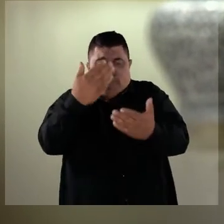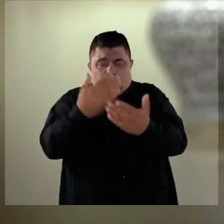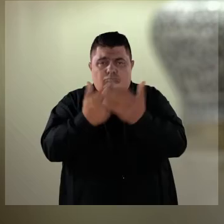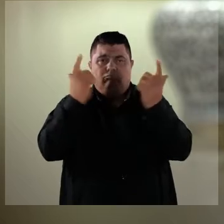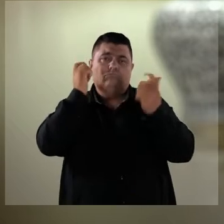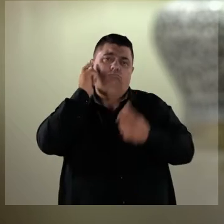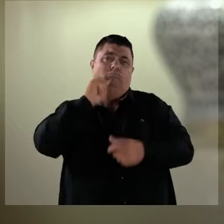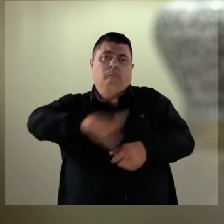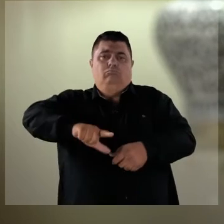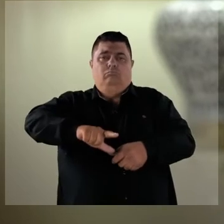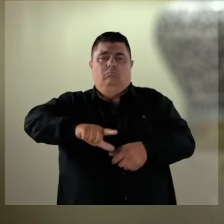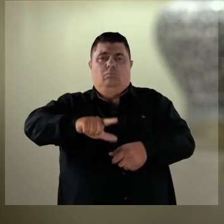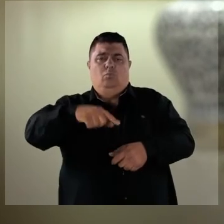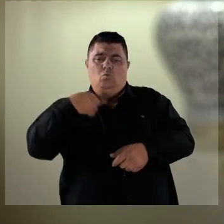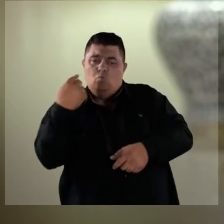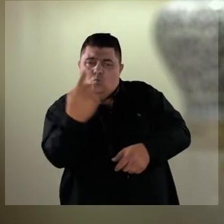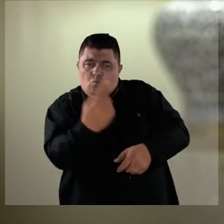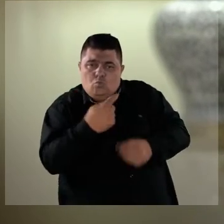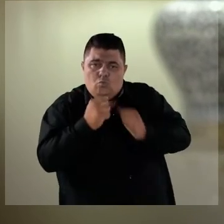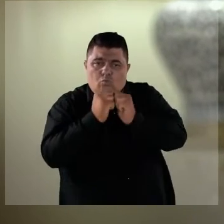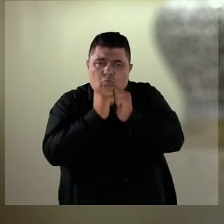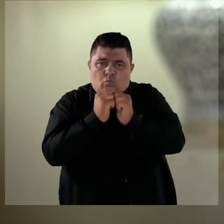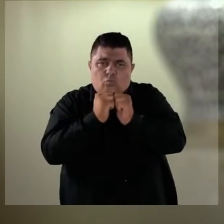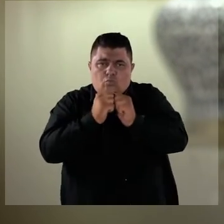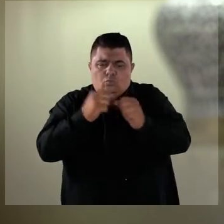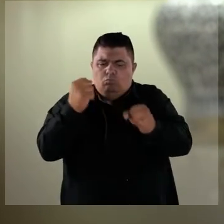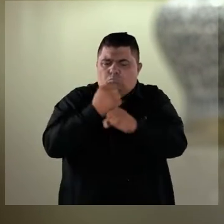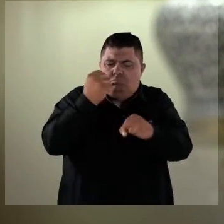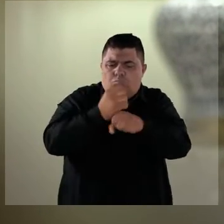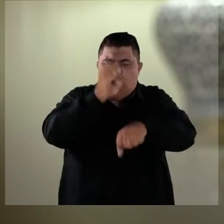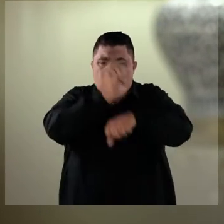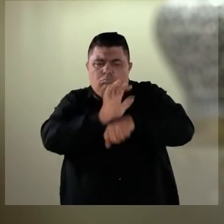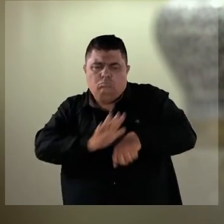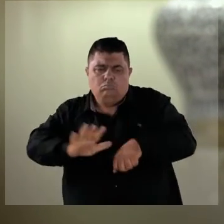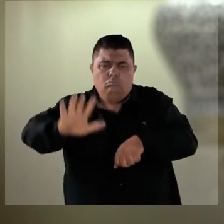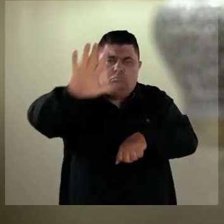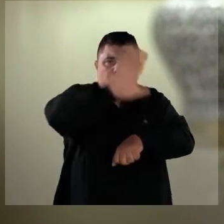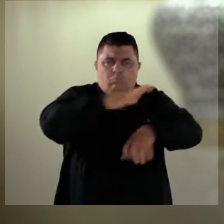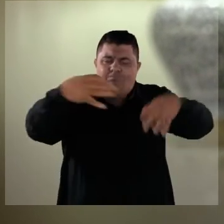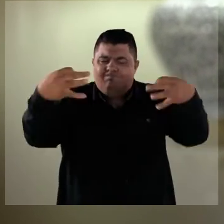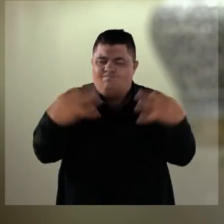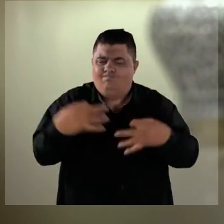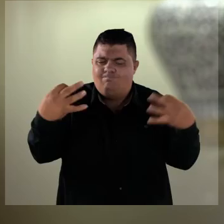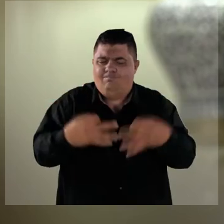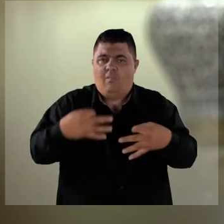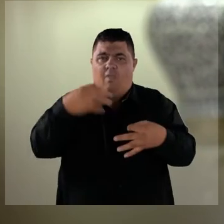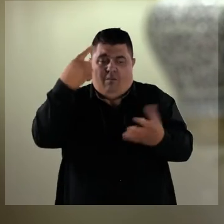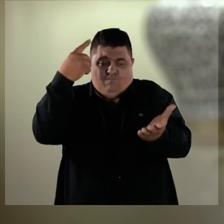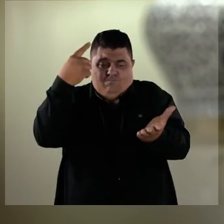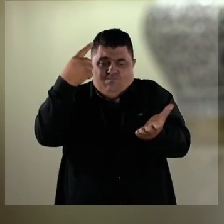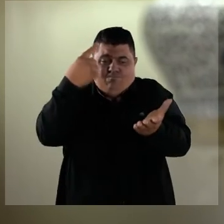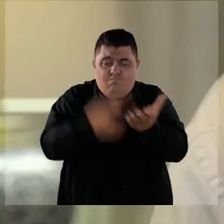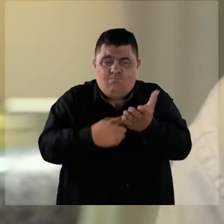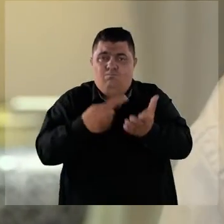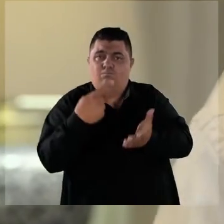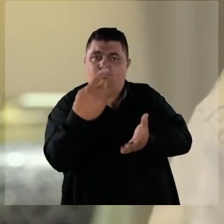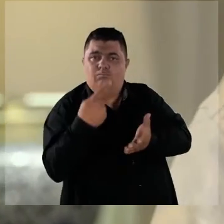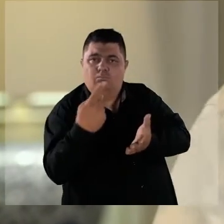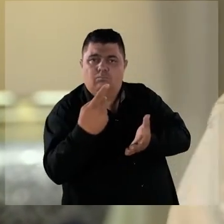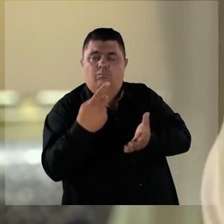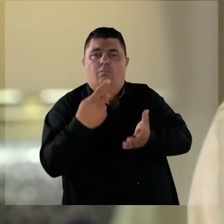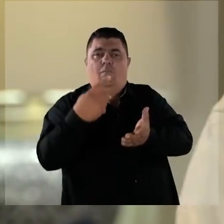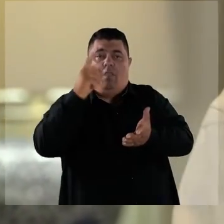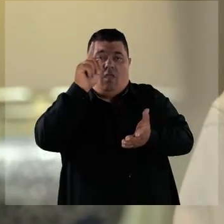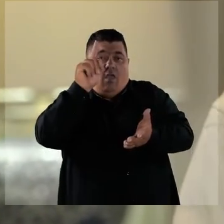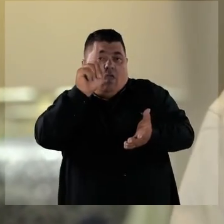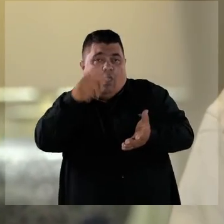seu esforço valha a pena. E nós, juntos, vamos construir um estado mais justo para todos. Esse